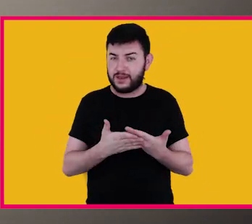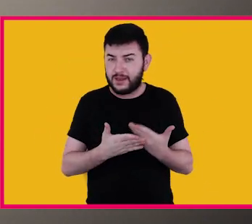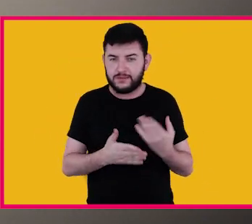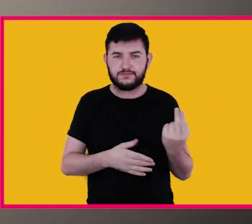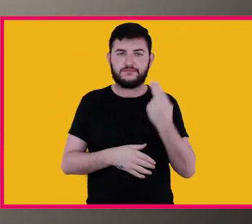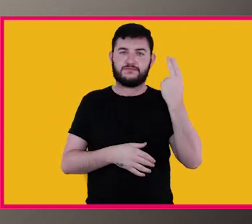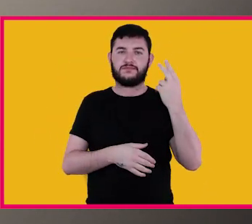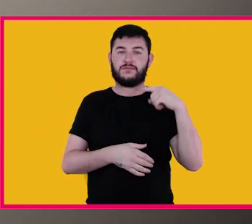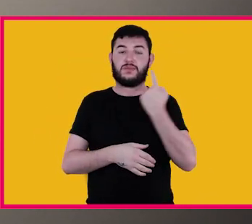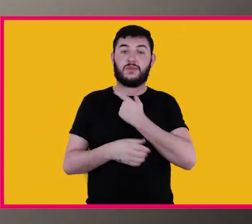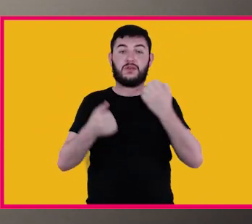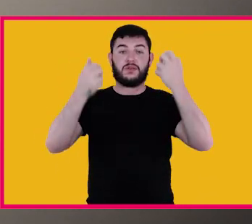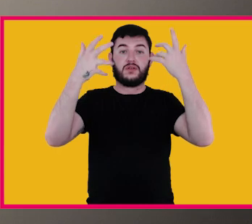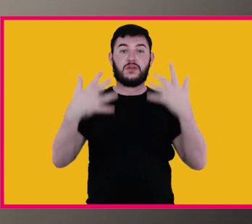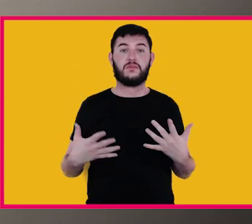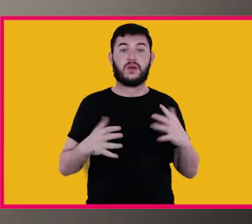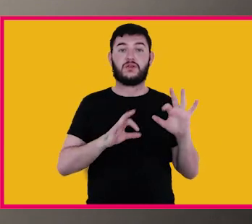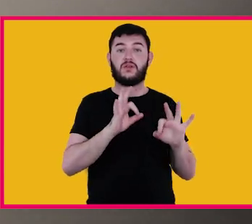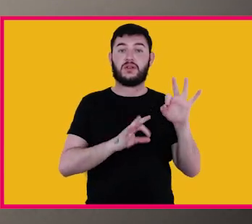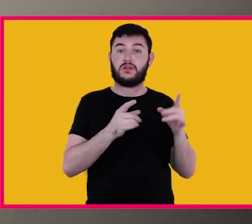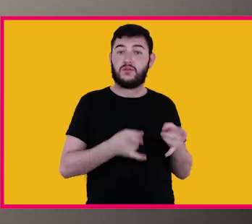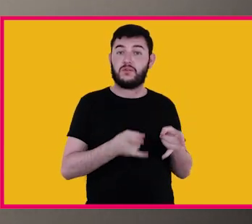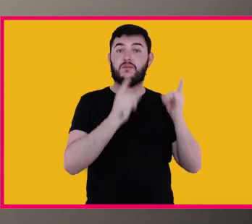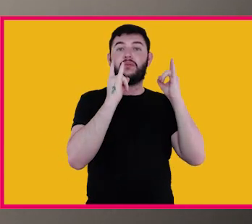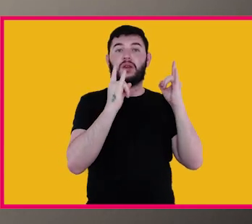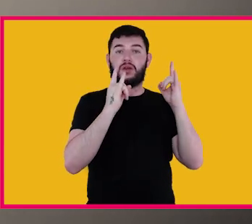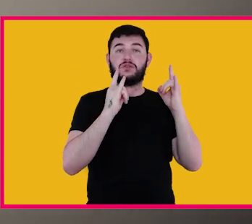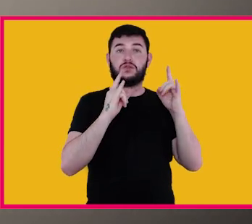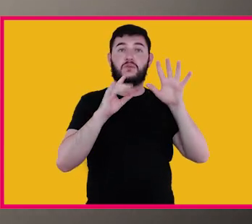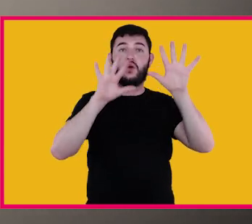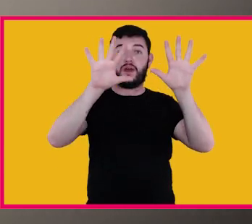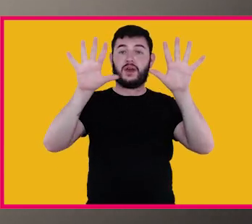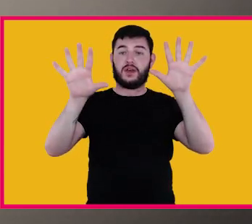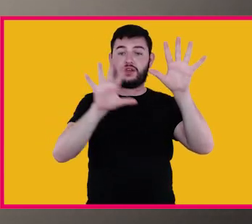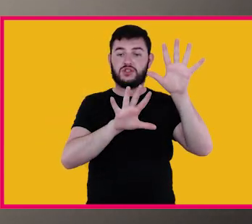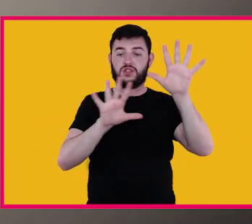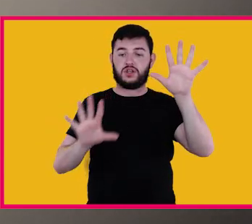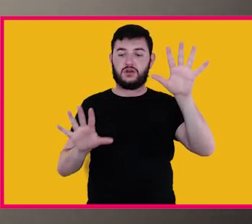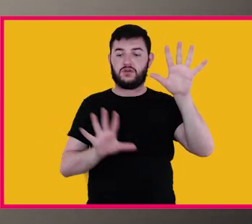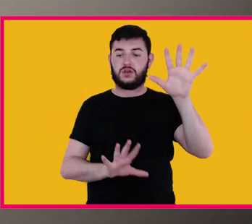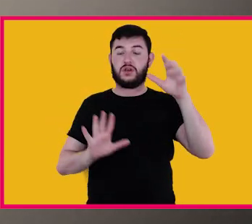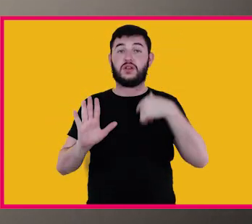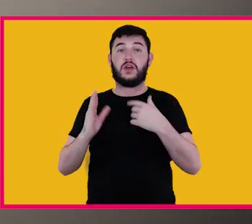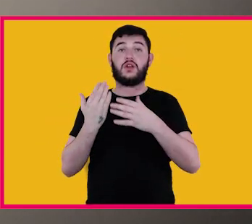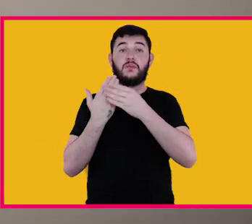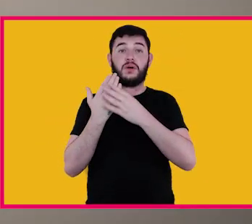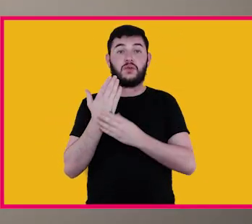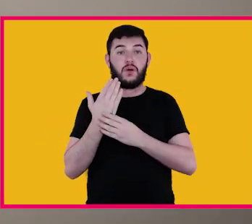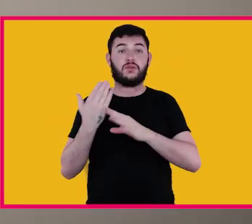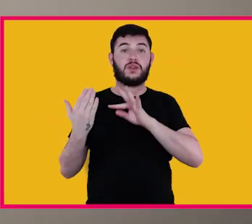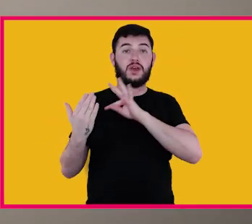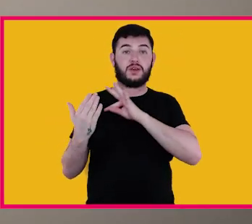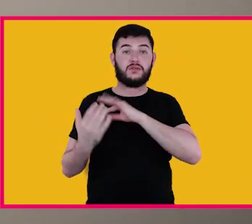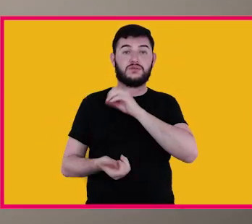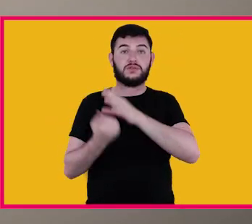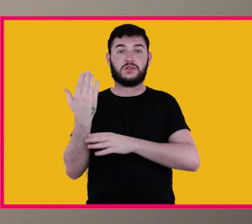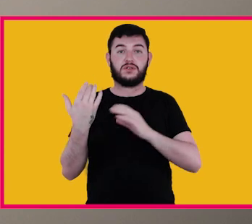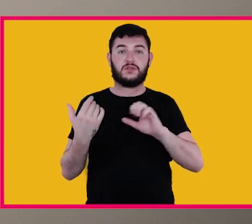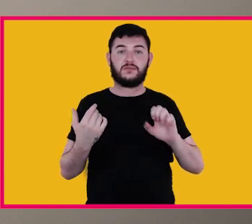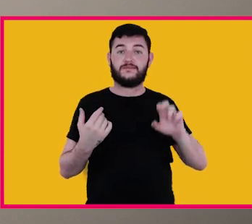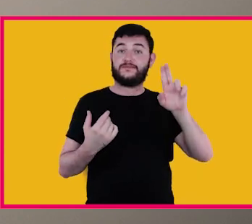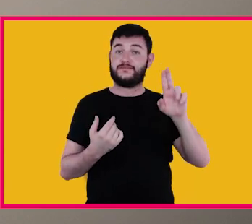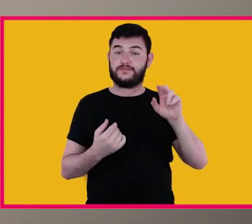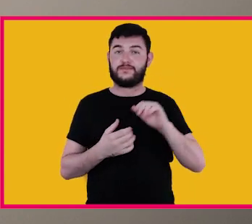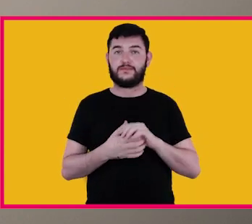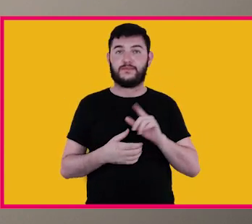orientações de posicionamento do núcleo básico por região estarão contidas no Manual Técnico de Composição dos Céus. E recomendamos que no processo